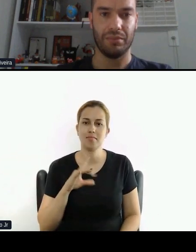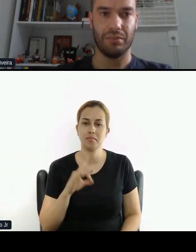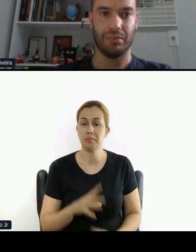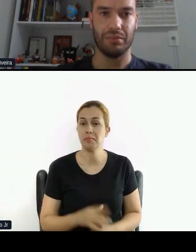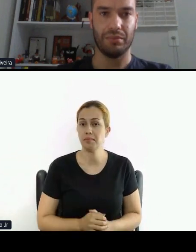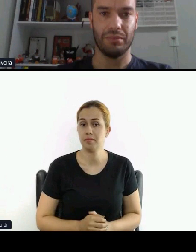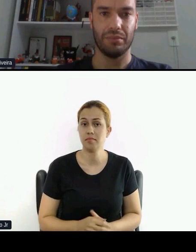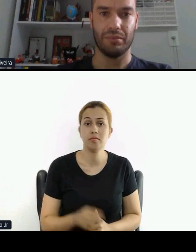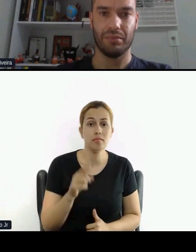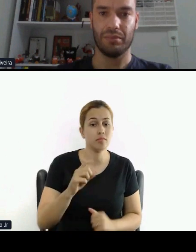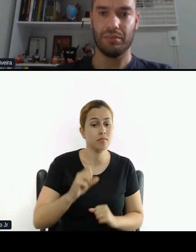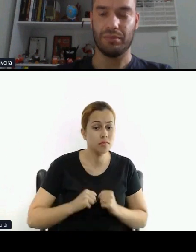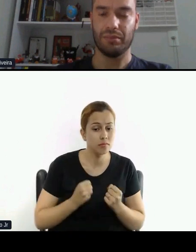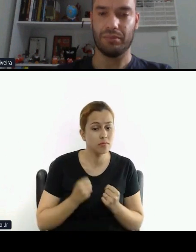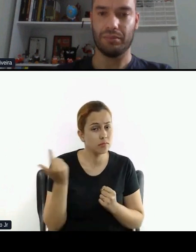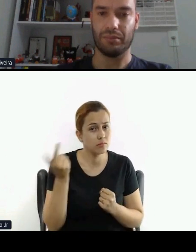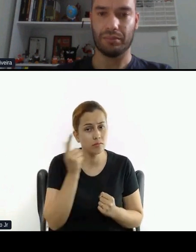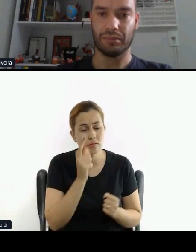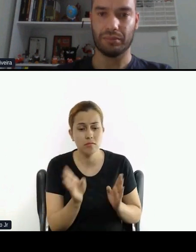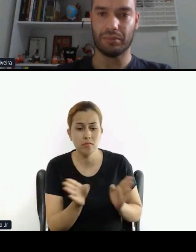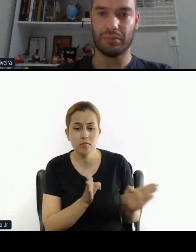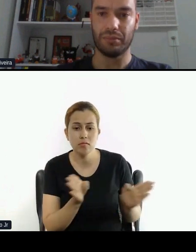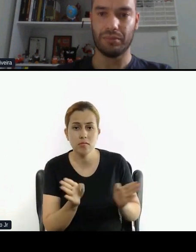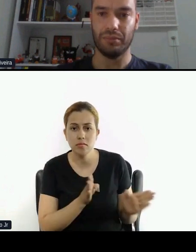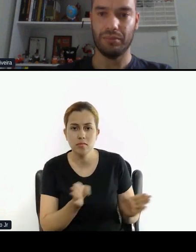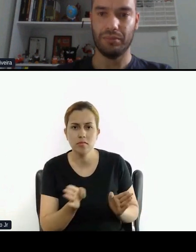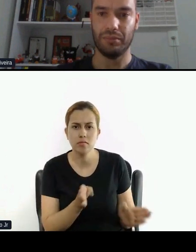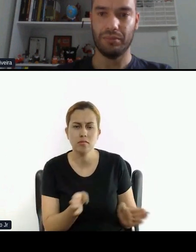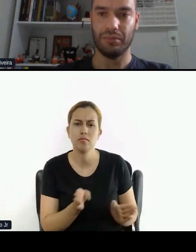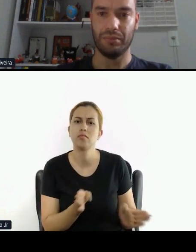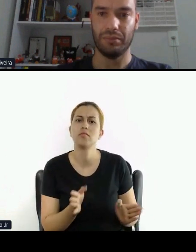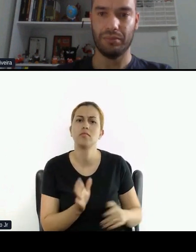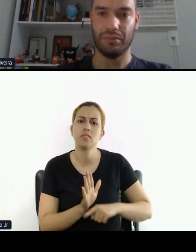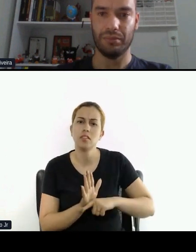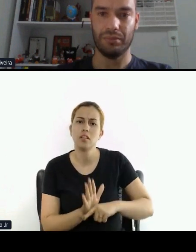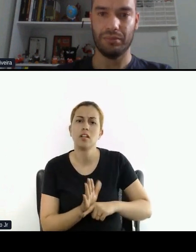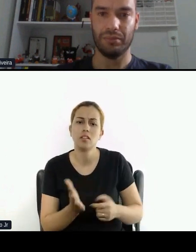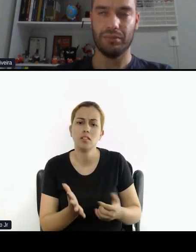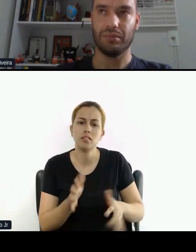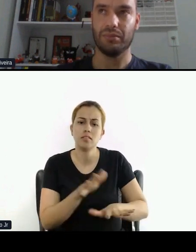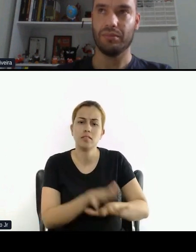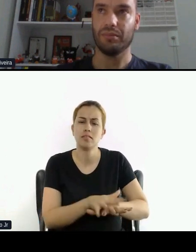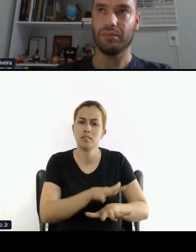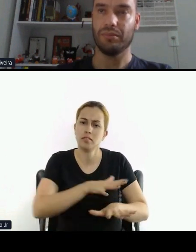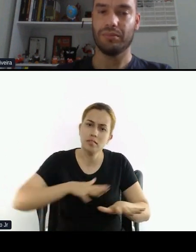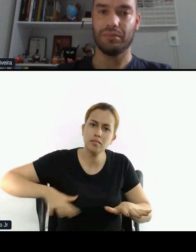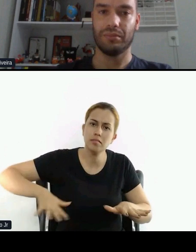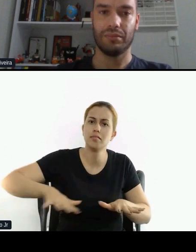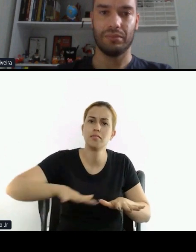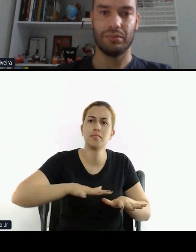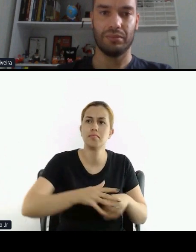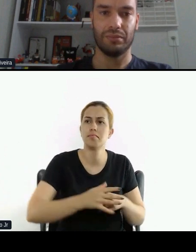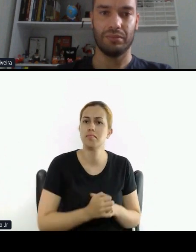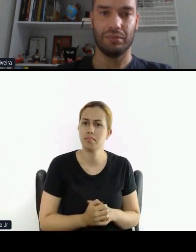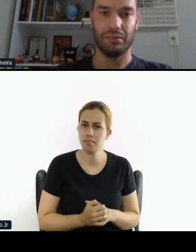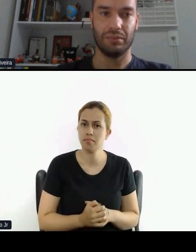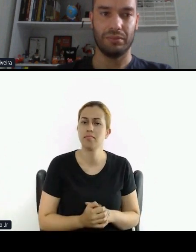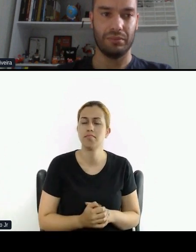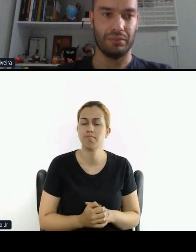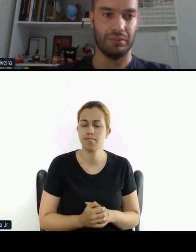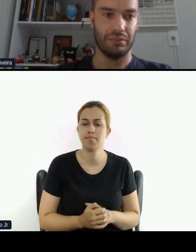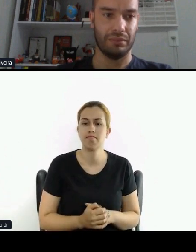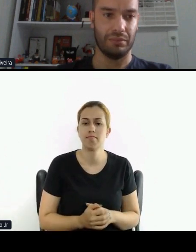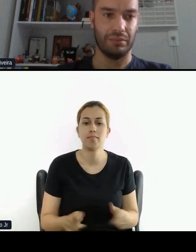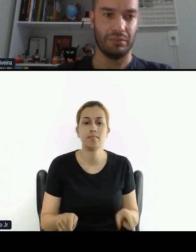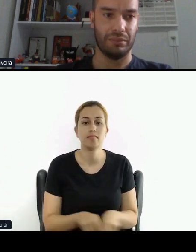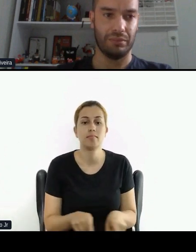acessibilidade, né, ela favorece, em particular, a inclusão das pessoas, né, e, em particular, as